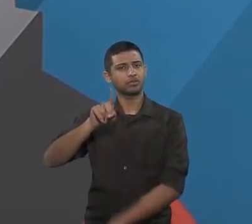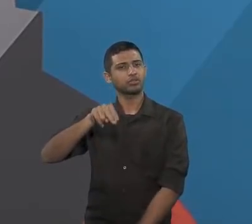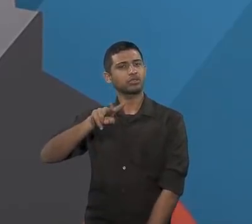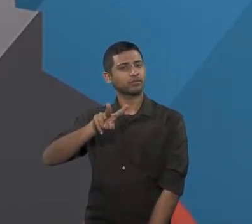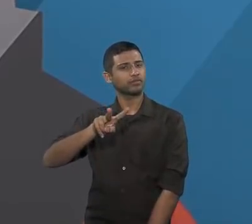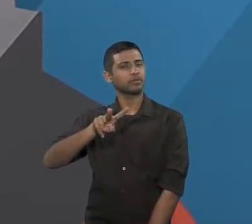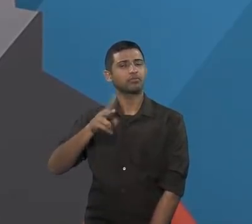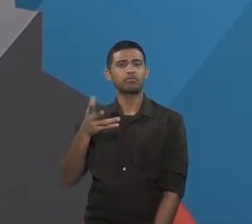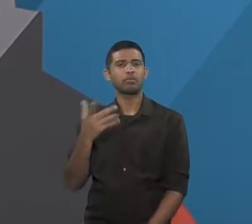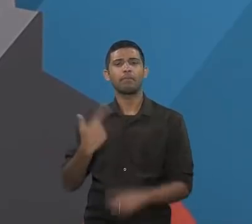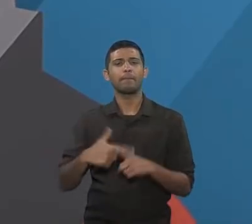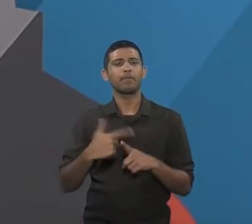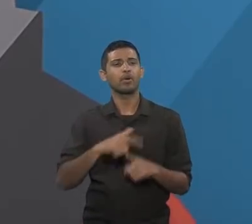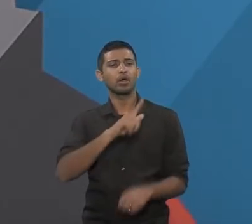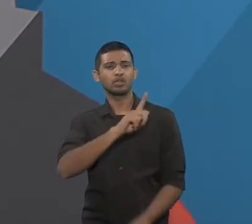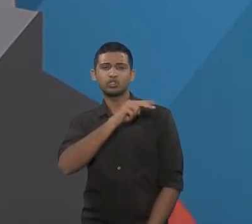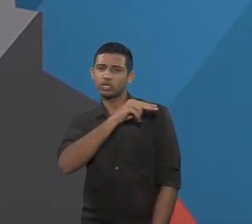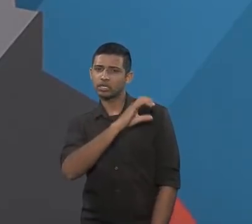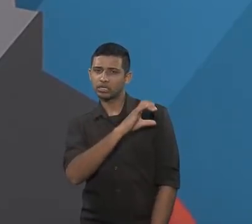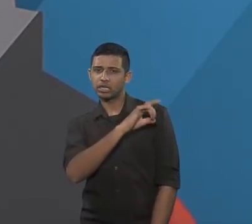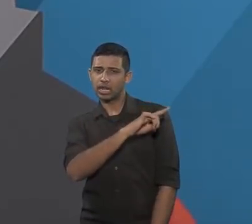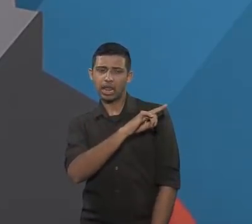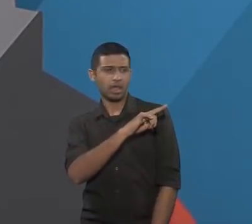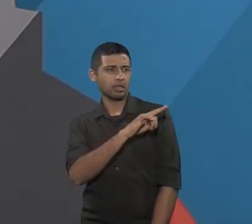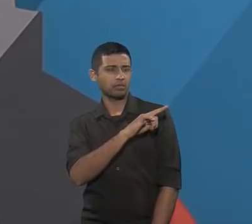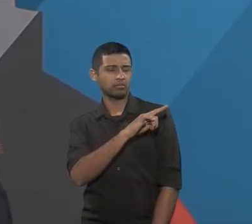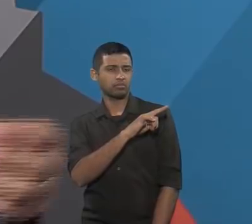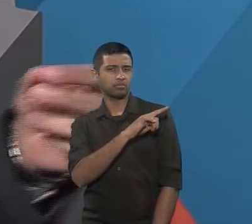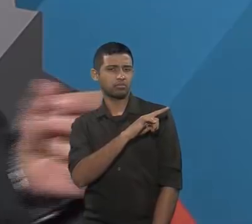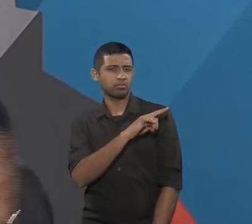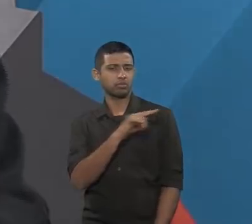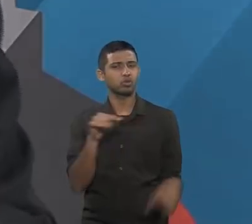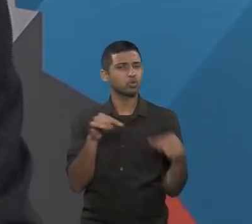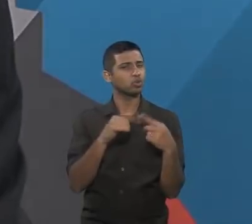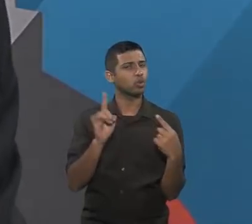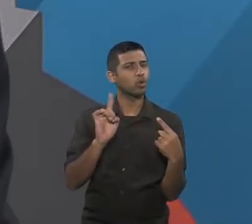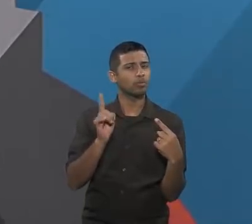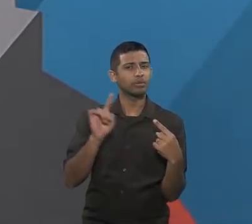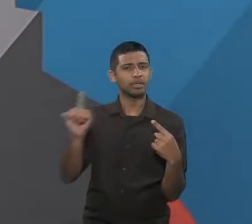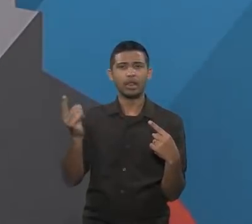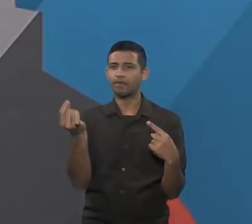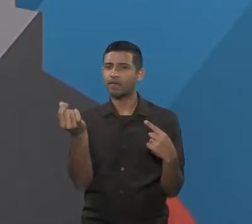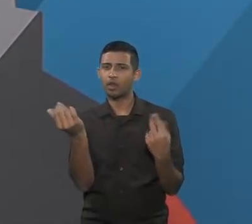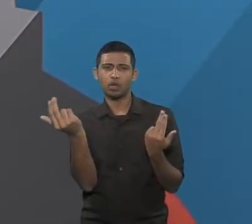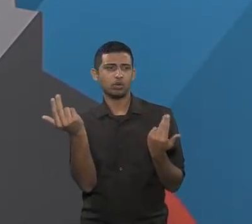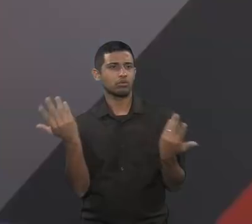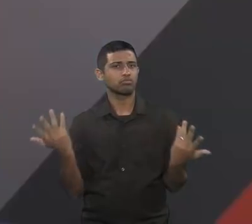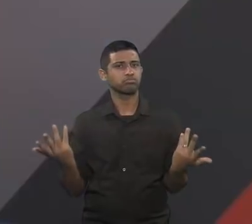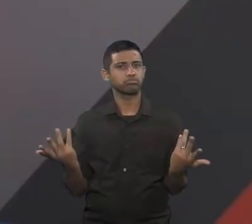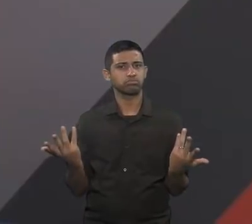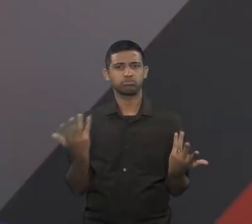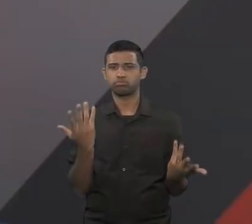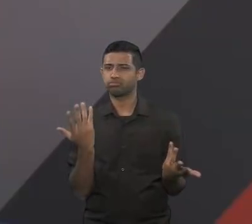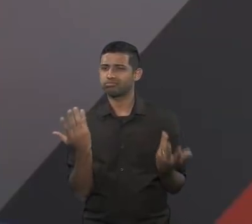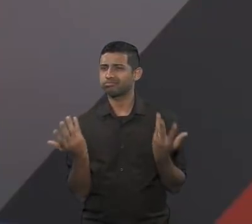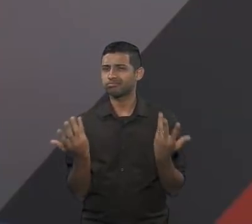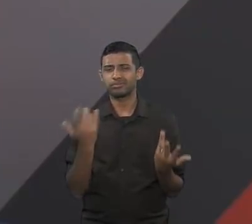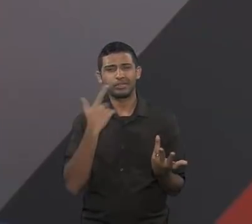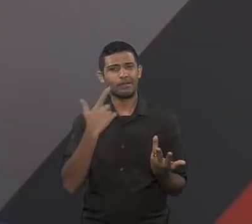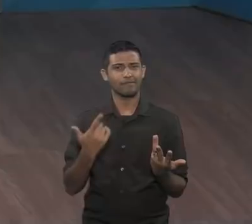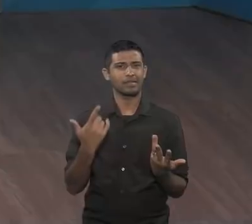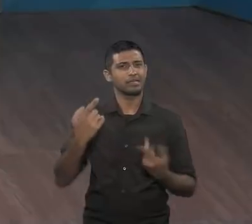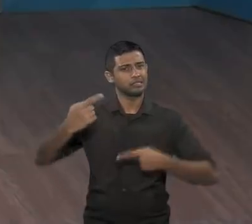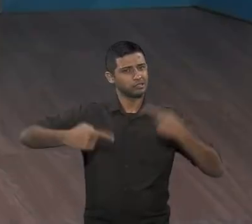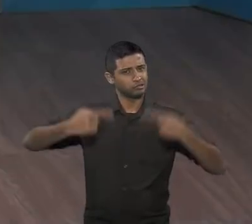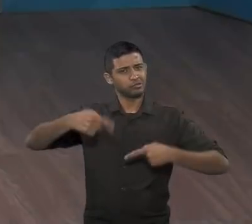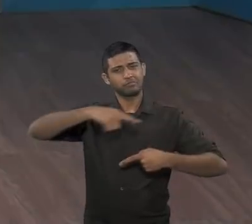GNV, por que o GNC, seu gás comprimido, não é o mesmo preço do GNV? É porque, no final das contas... Então, é